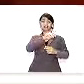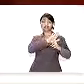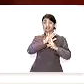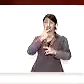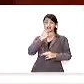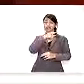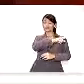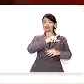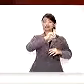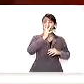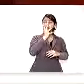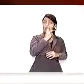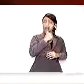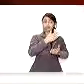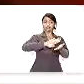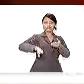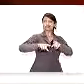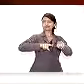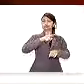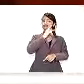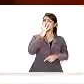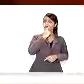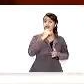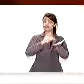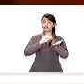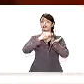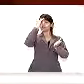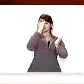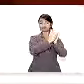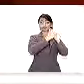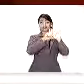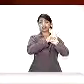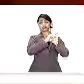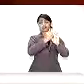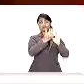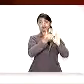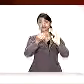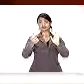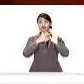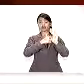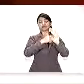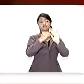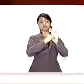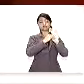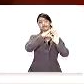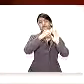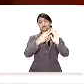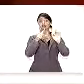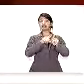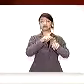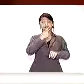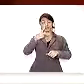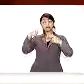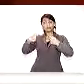processo dispensa de licitação descumprindo a lei 866 93 e requereu a declaração de